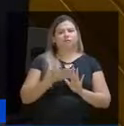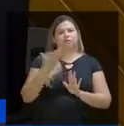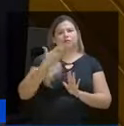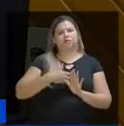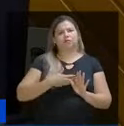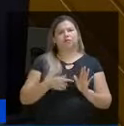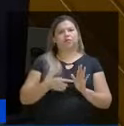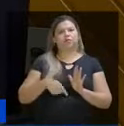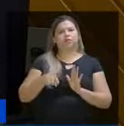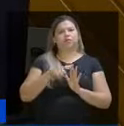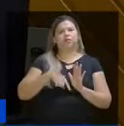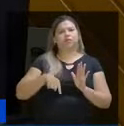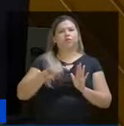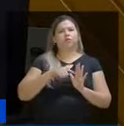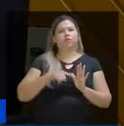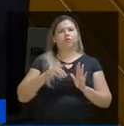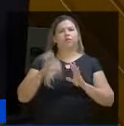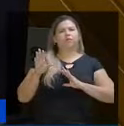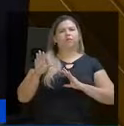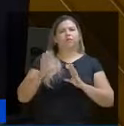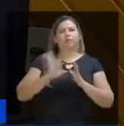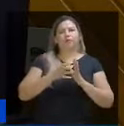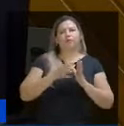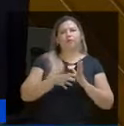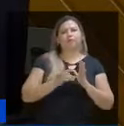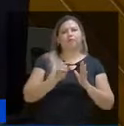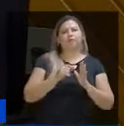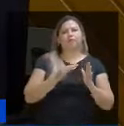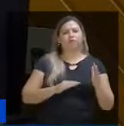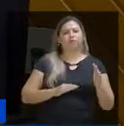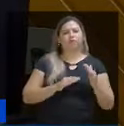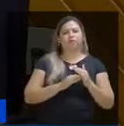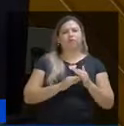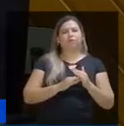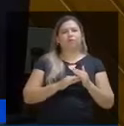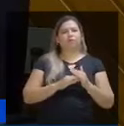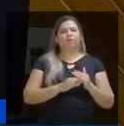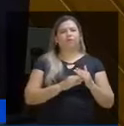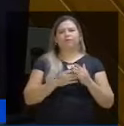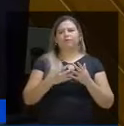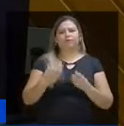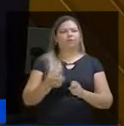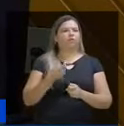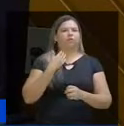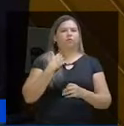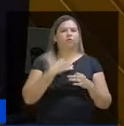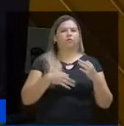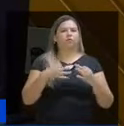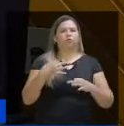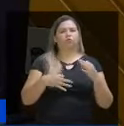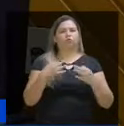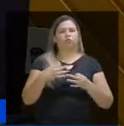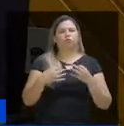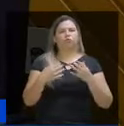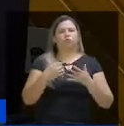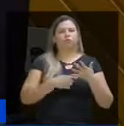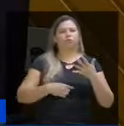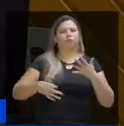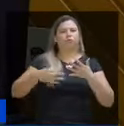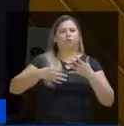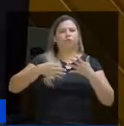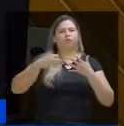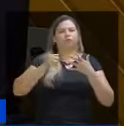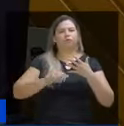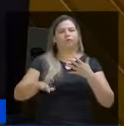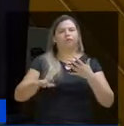filiação partidária em tempo superior ao mínimo legal, embora rejeitada pelo juízo de primeiro grau, não se